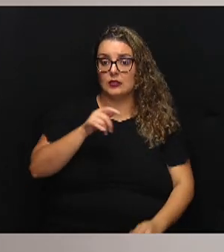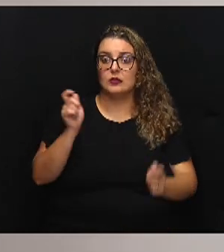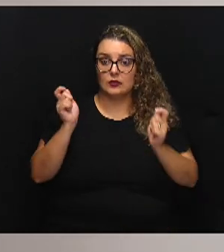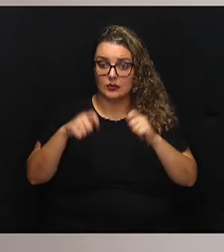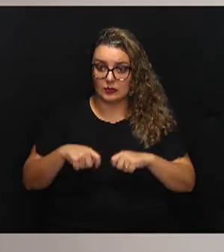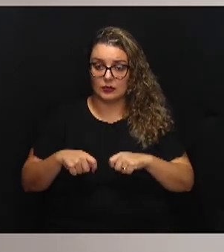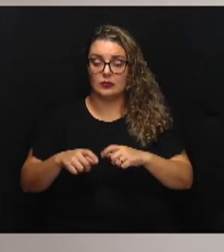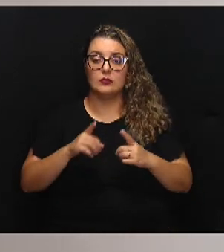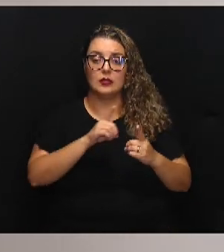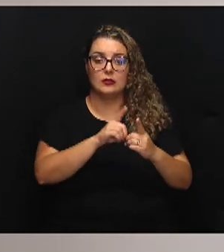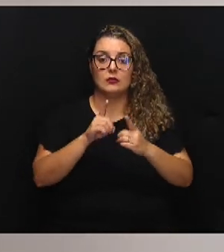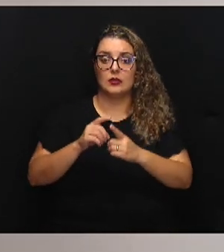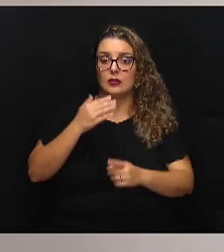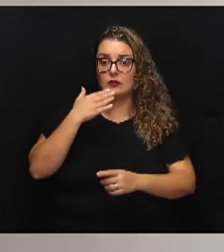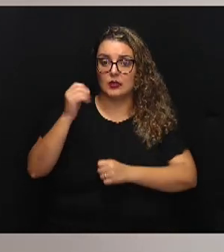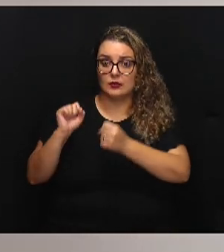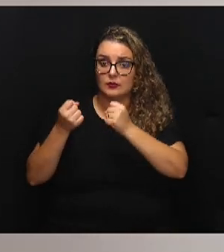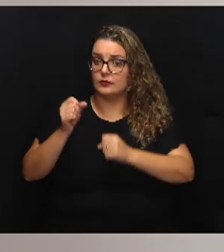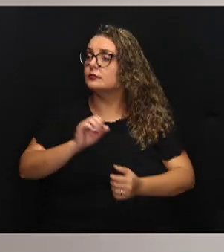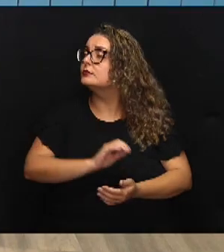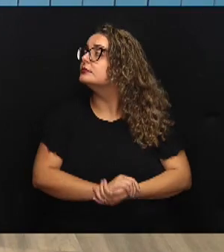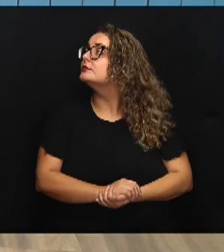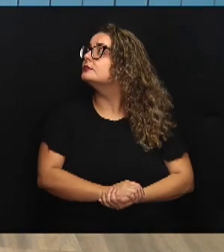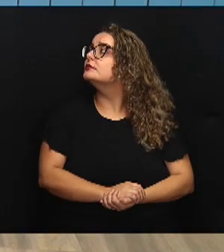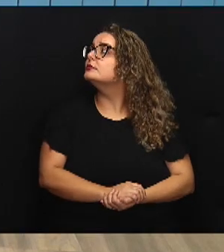para atender a sua demanda industrial.